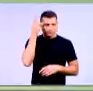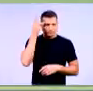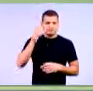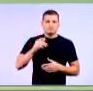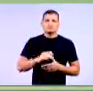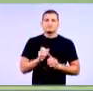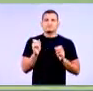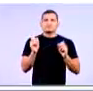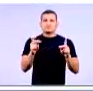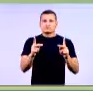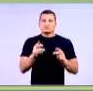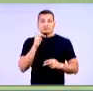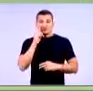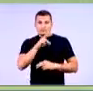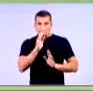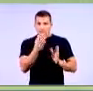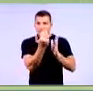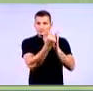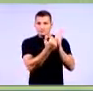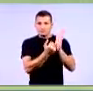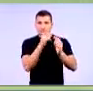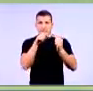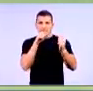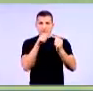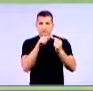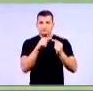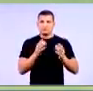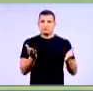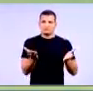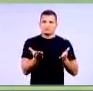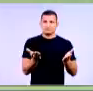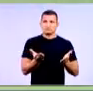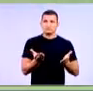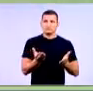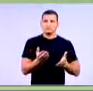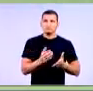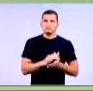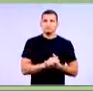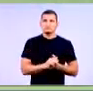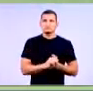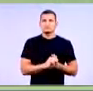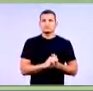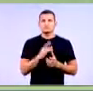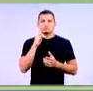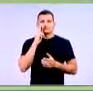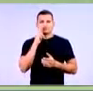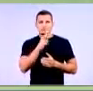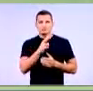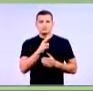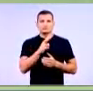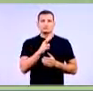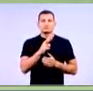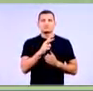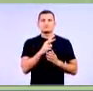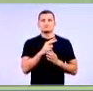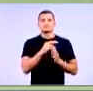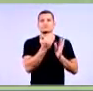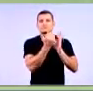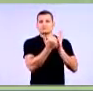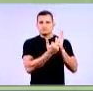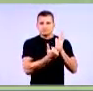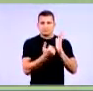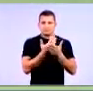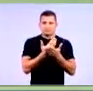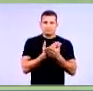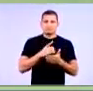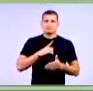Então, visto aqui os objetivos, vamos então aqui à agenda da nossa aula, que trata da revisão